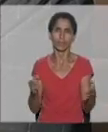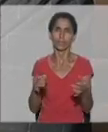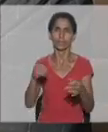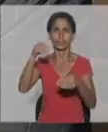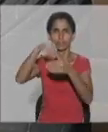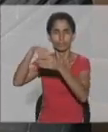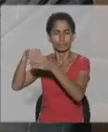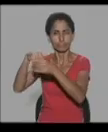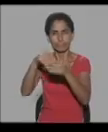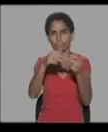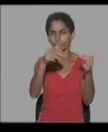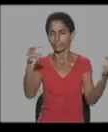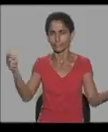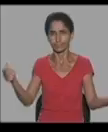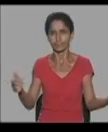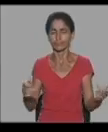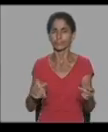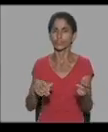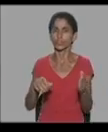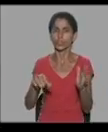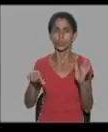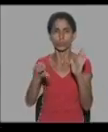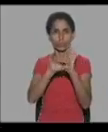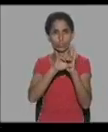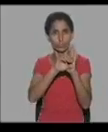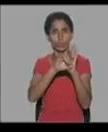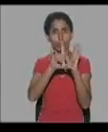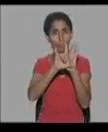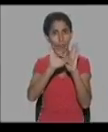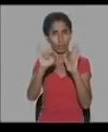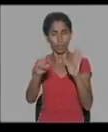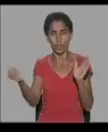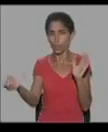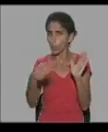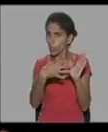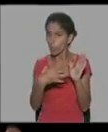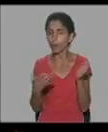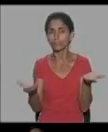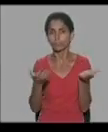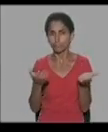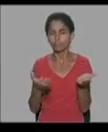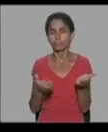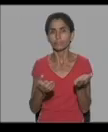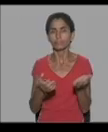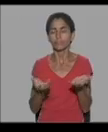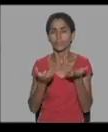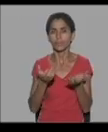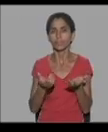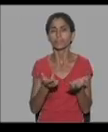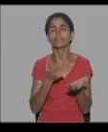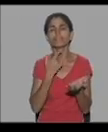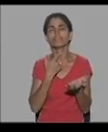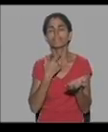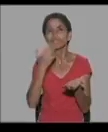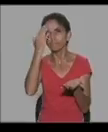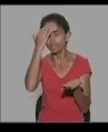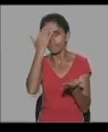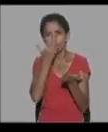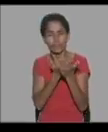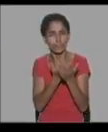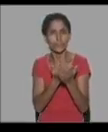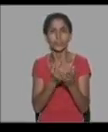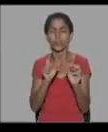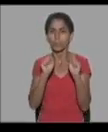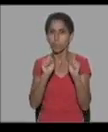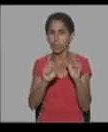democracia, eleições e numa nova constituinte, que era uma coisa que a gente todo mundo levava muita fé. Pô,